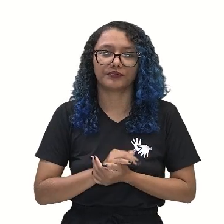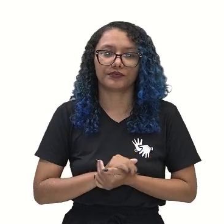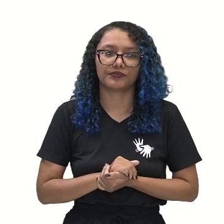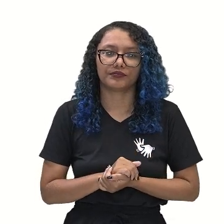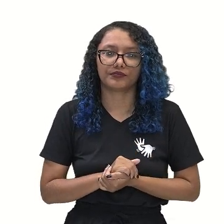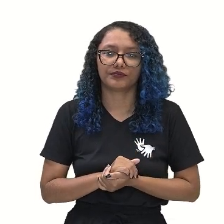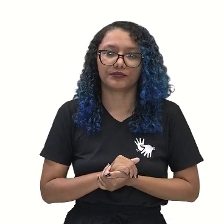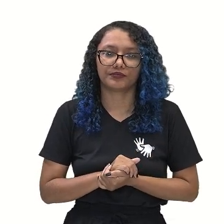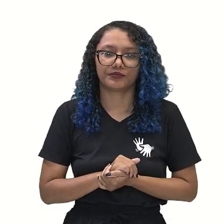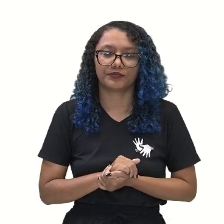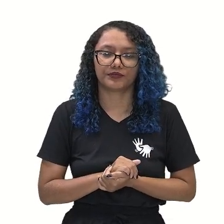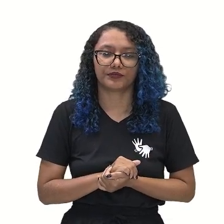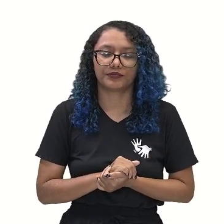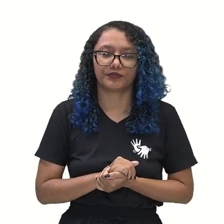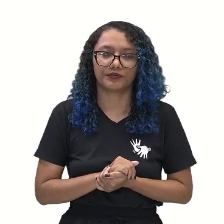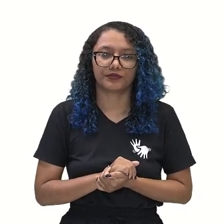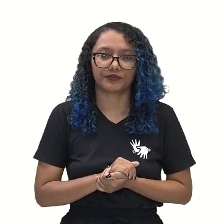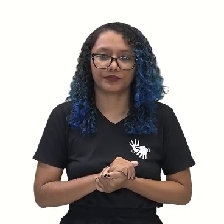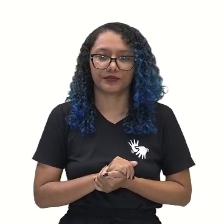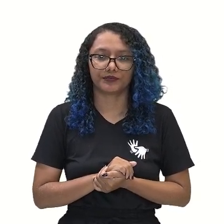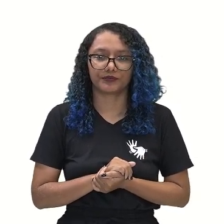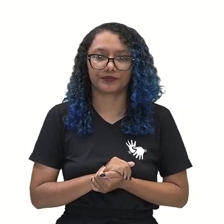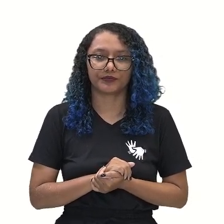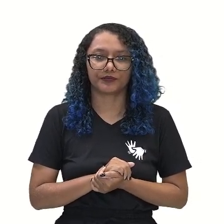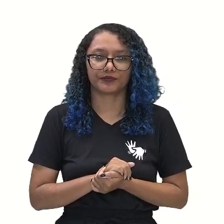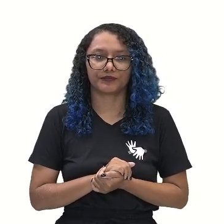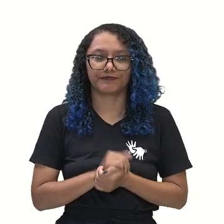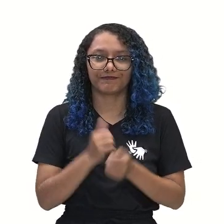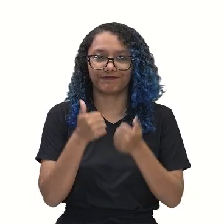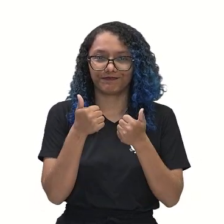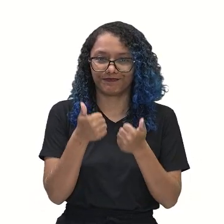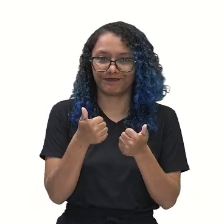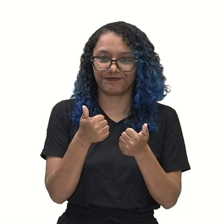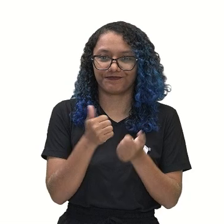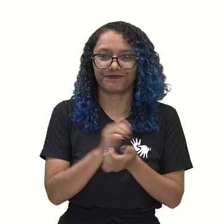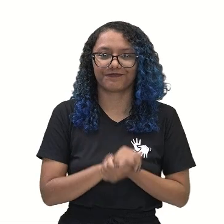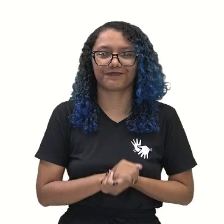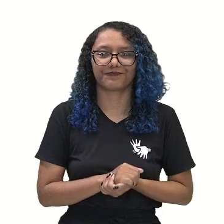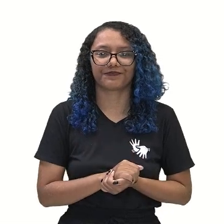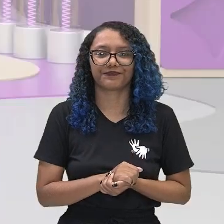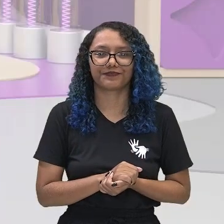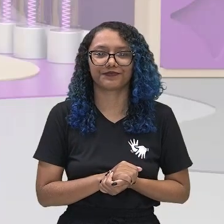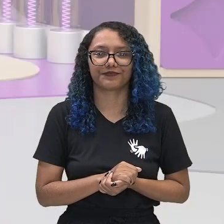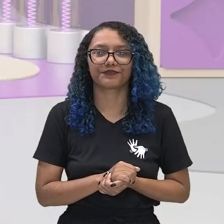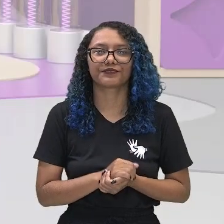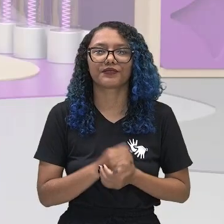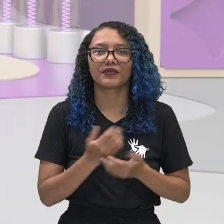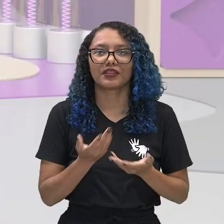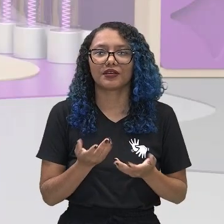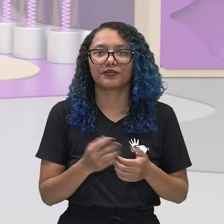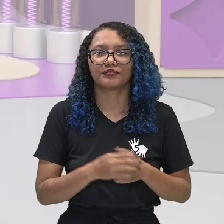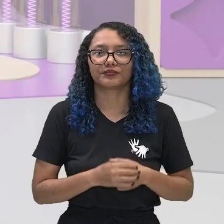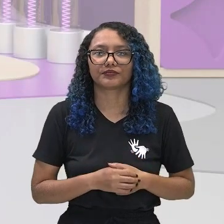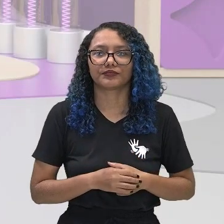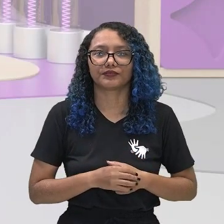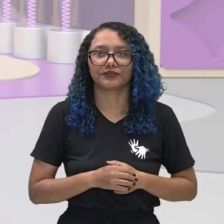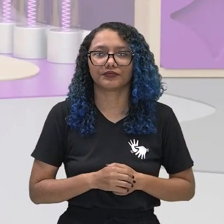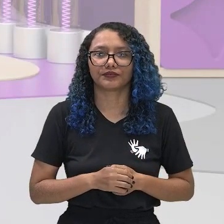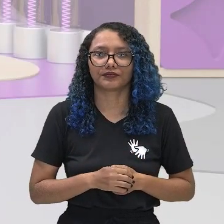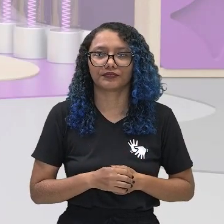quantitativos das motos. Beleza, meu povo? Então, essa